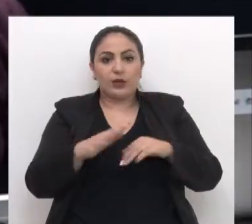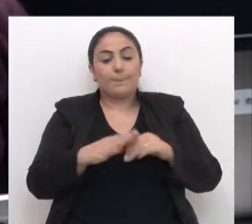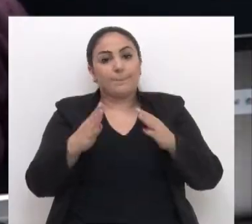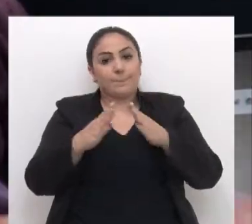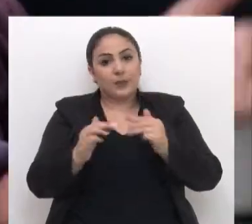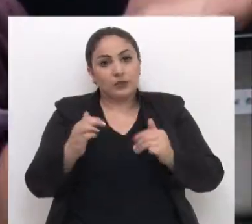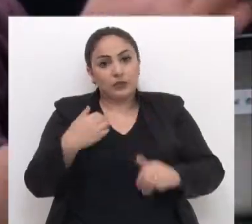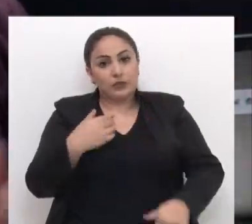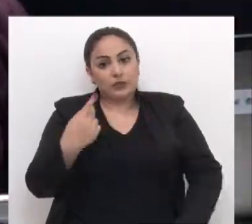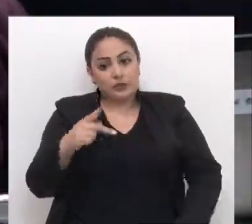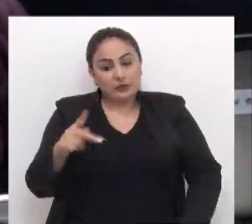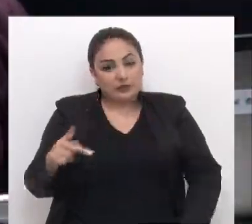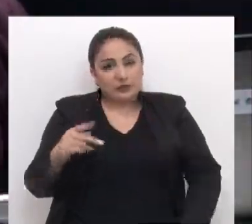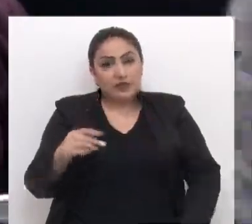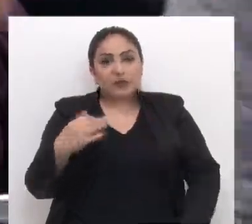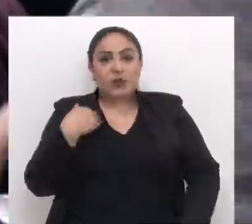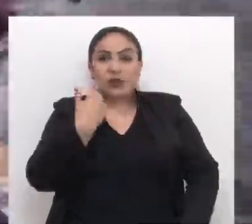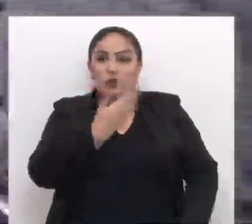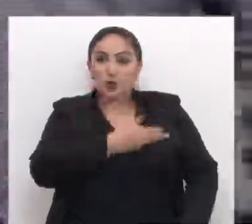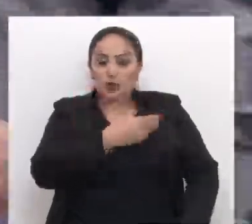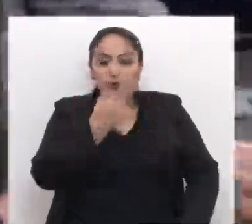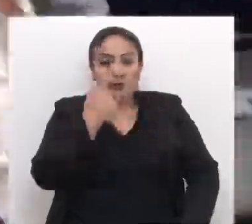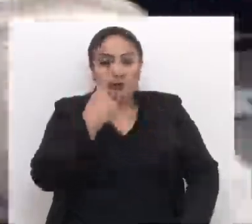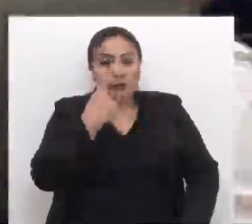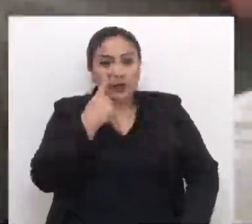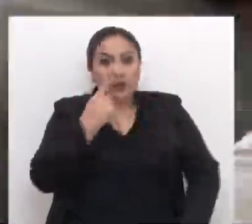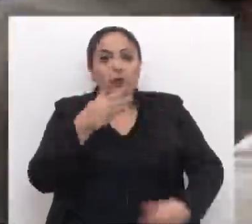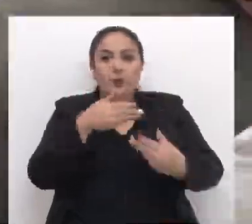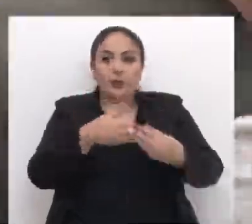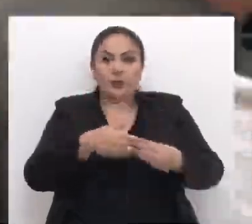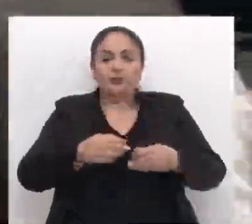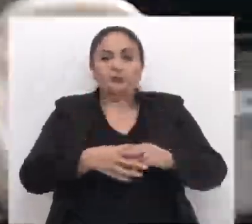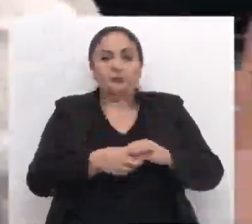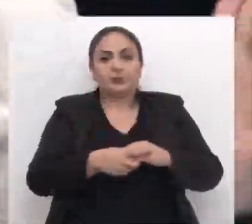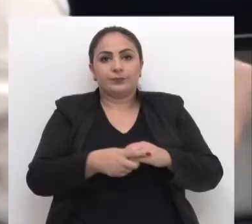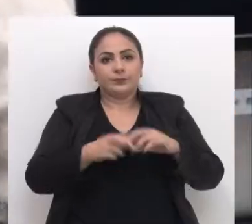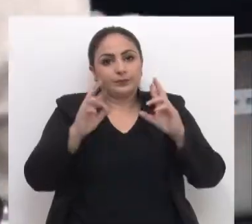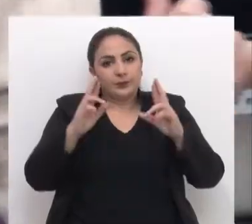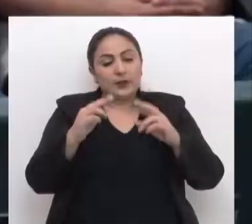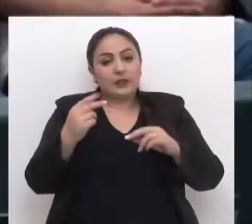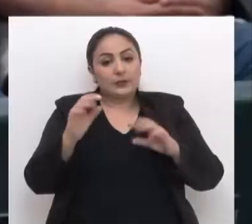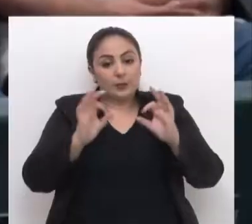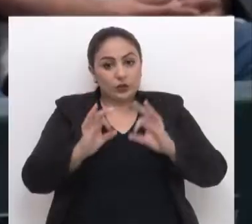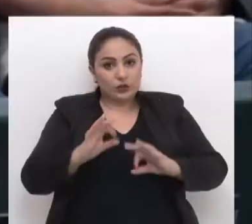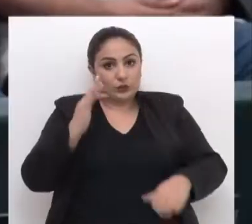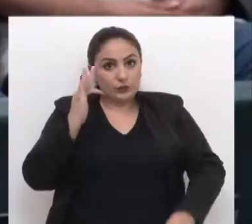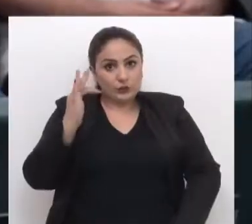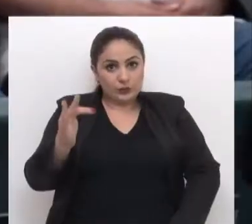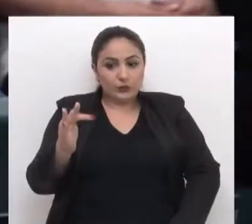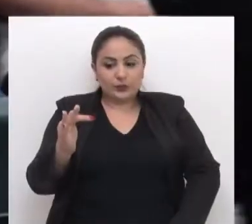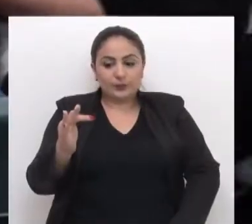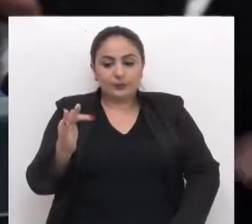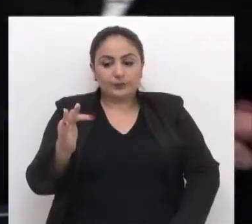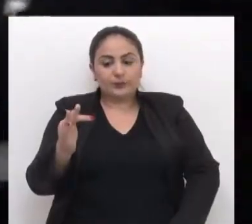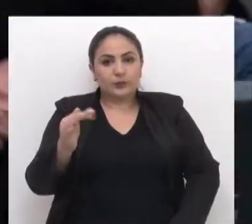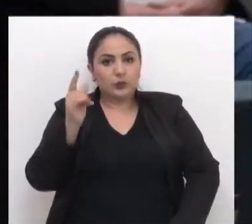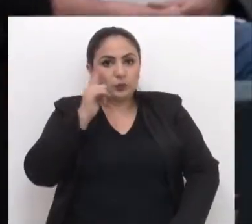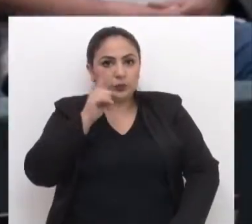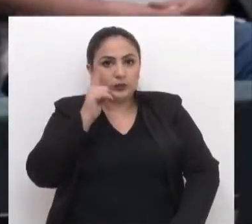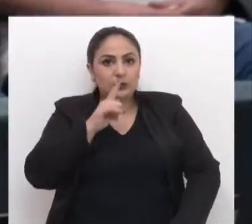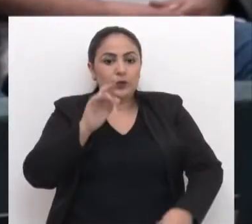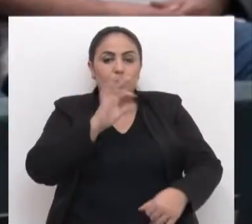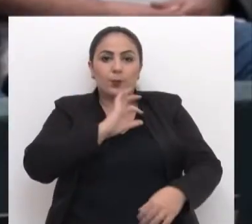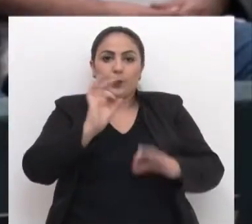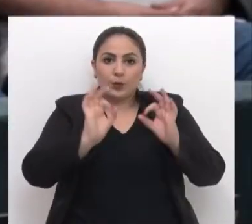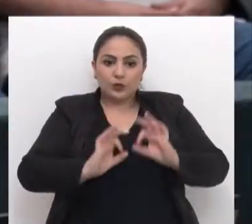o fim. Mas, a pedido de Vossa Excelência, então, nós vamos acompanhá-lo. Esperamos que esse programa no futuro,